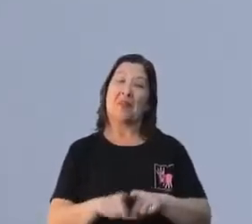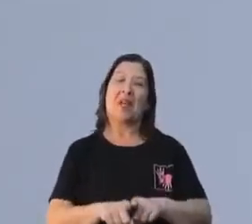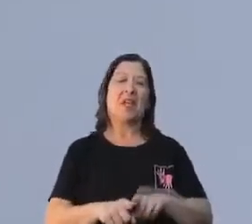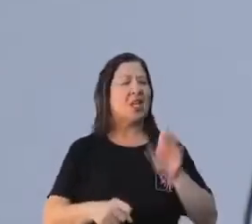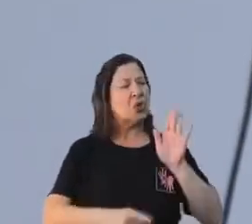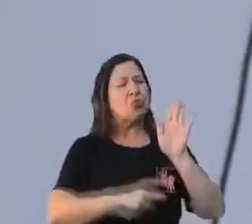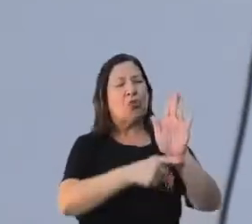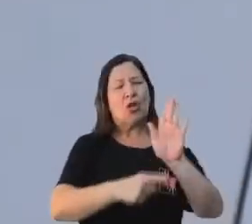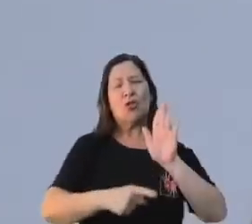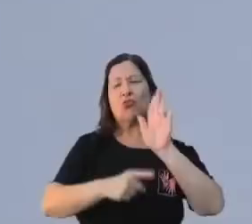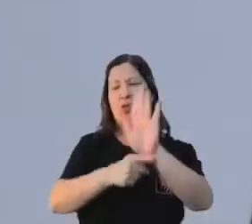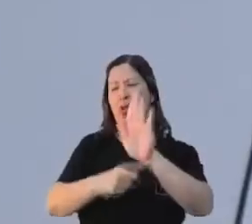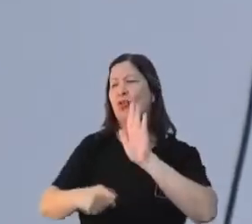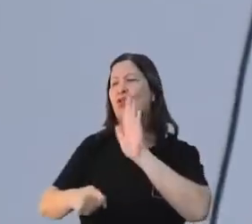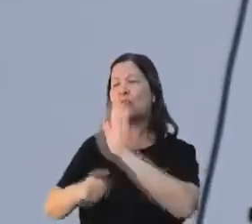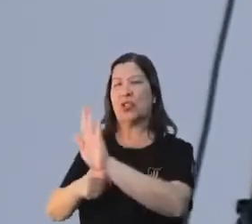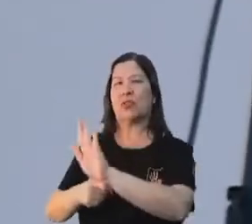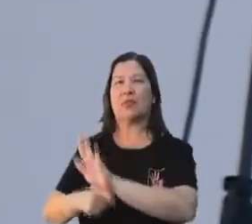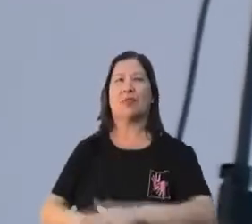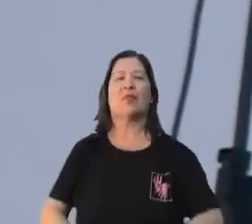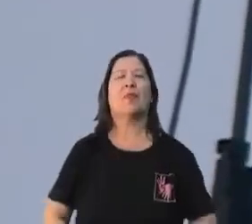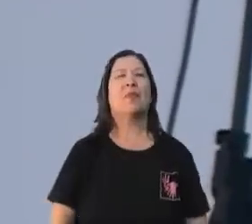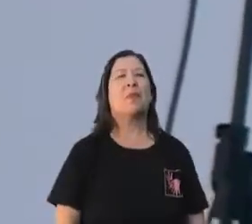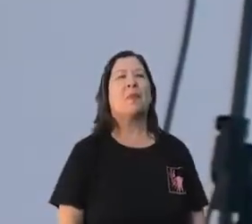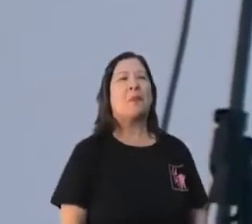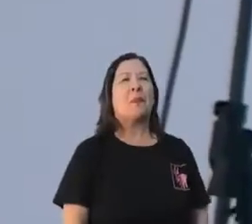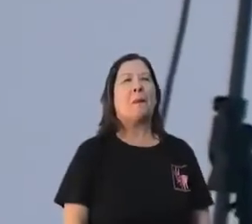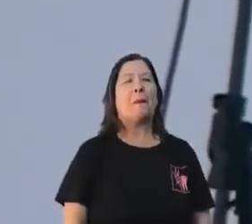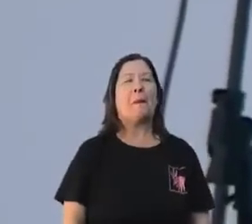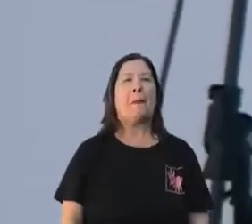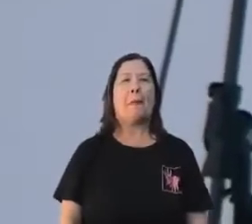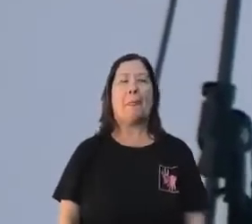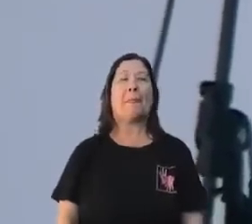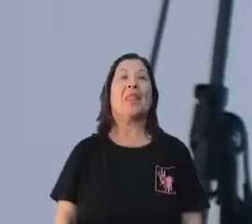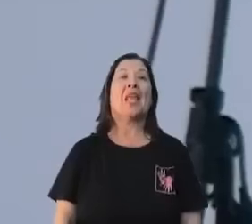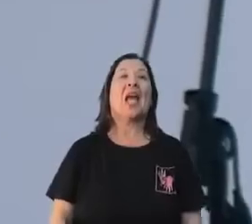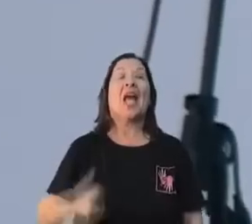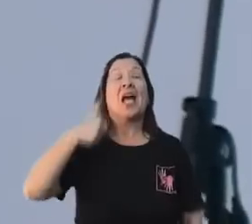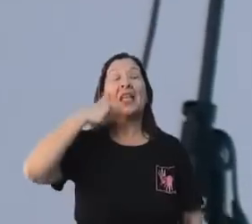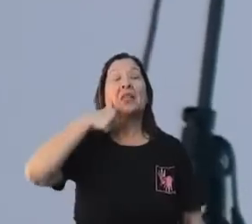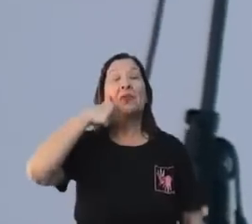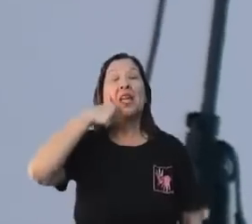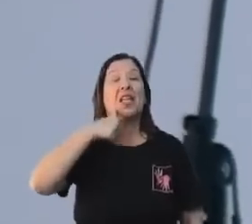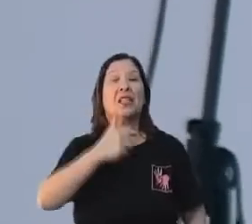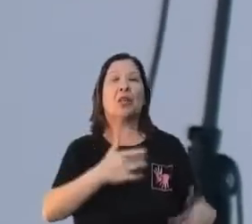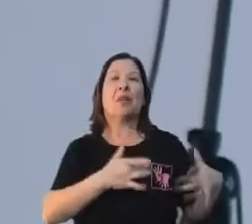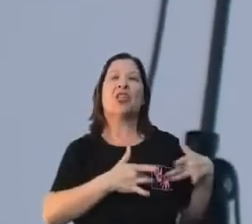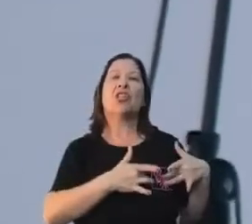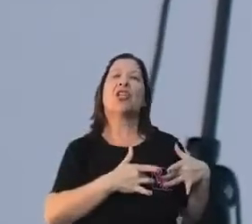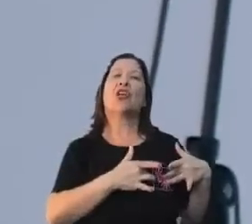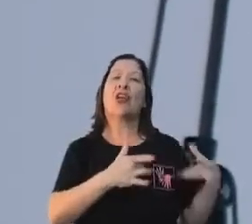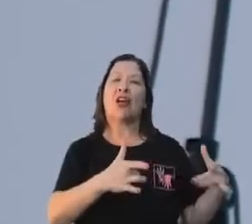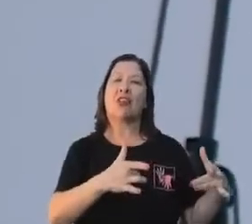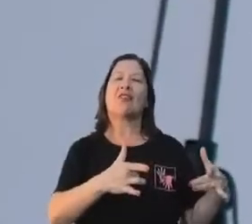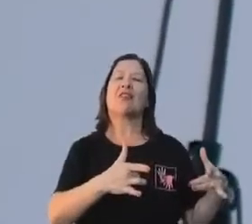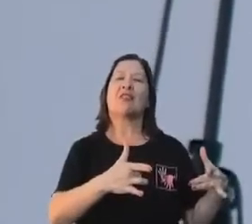Vou falar baixinho porque tem homens no auditório. As mulheres são mais generosas do que os homens.